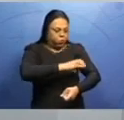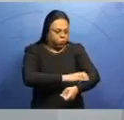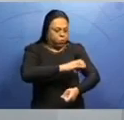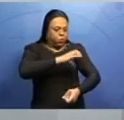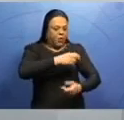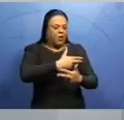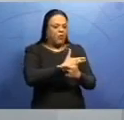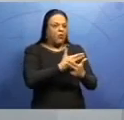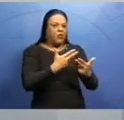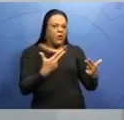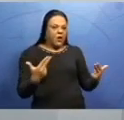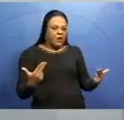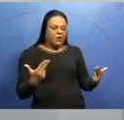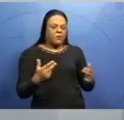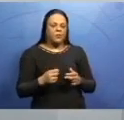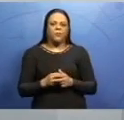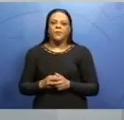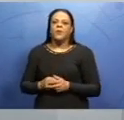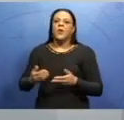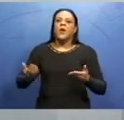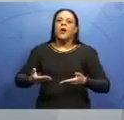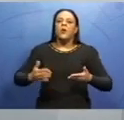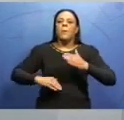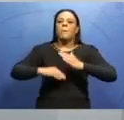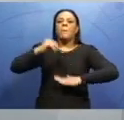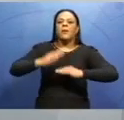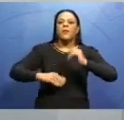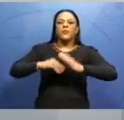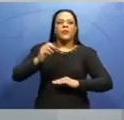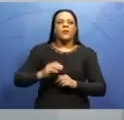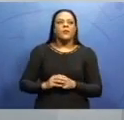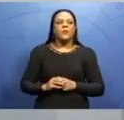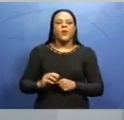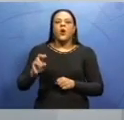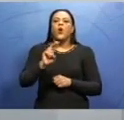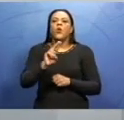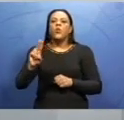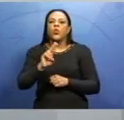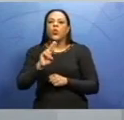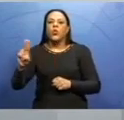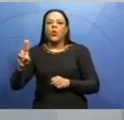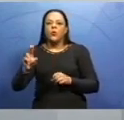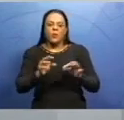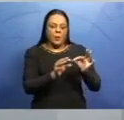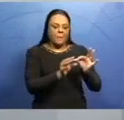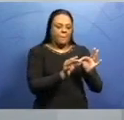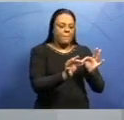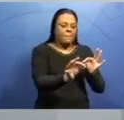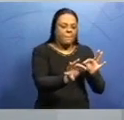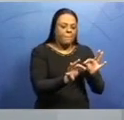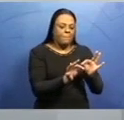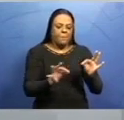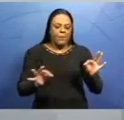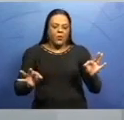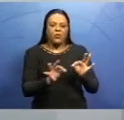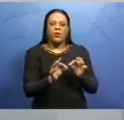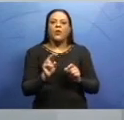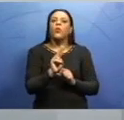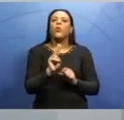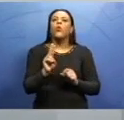Vamos praticar um pouco? Quais os nomes das unidades de medida das grandezas a seguir?